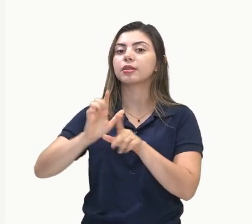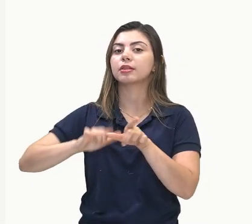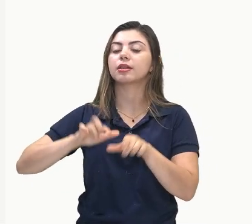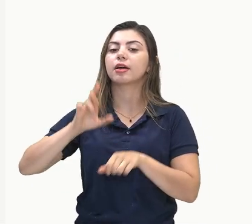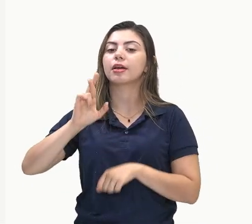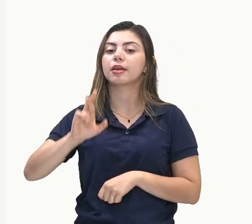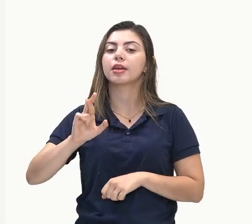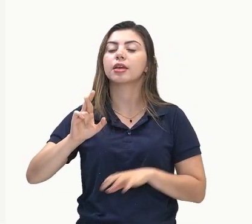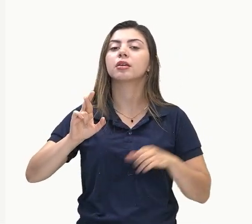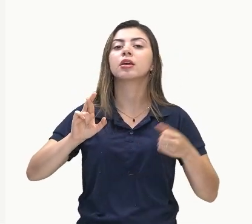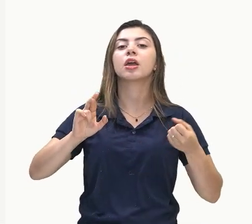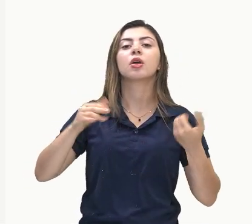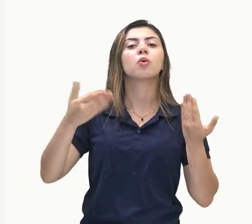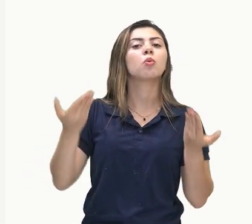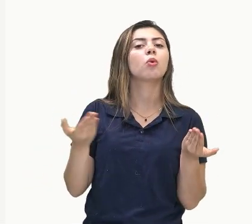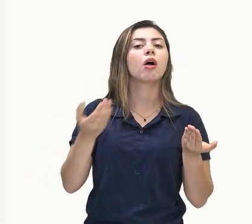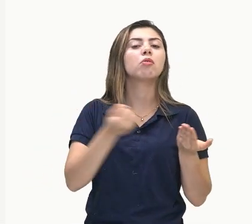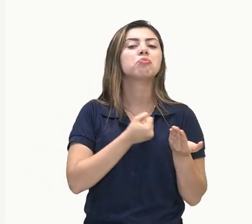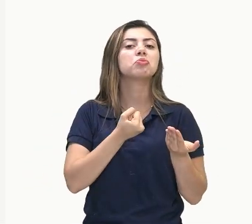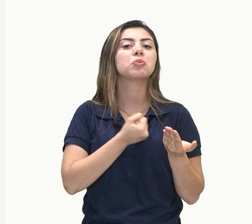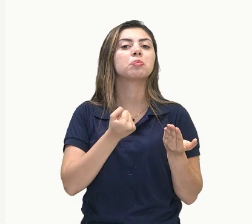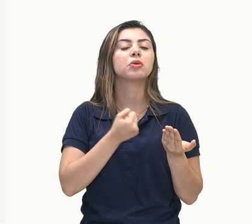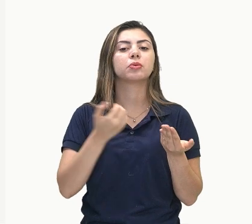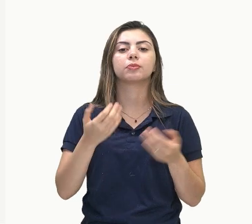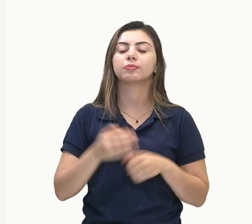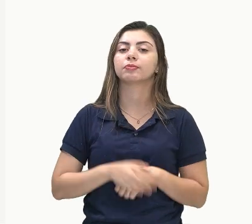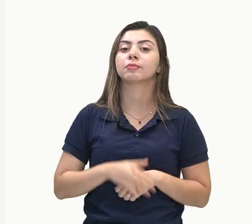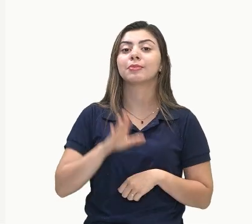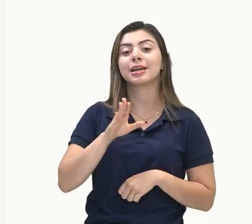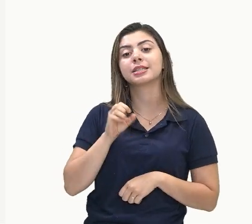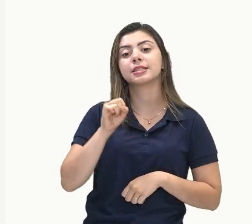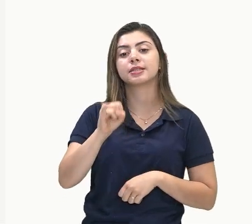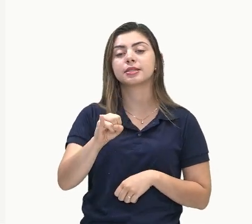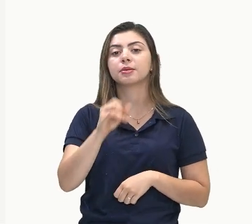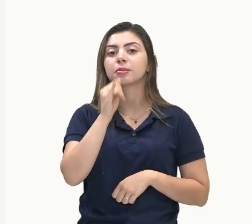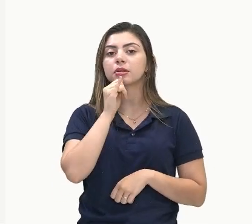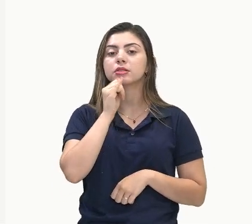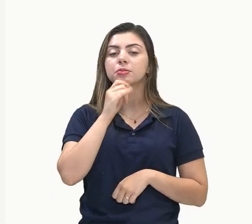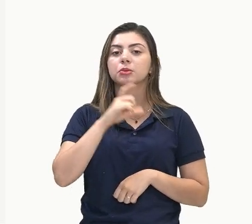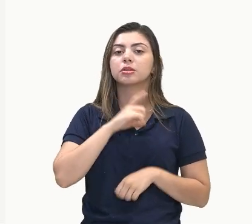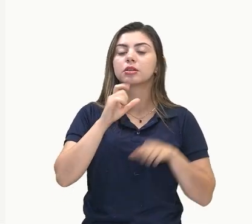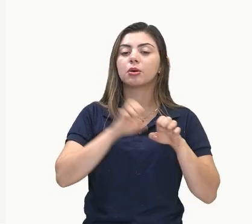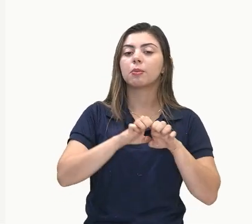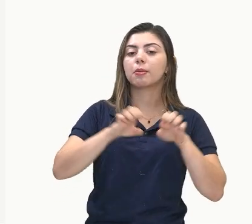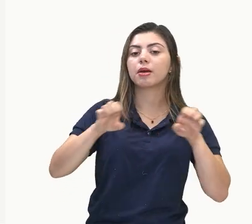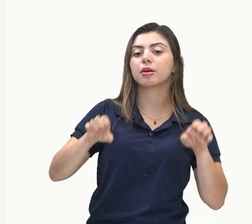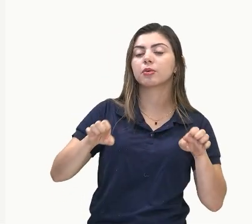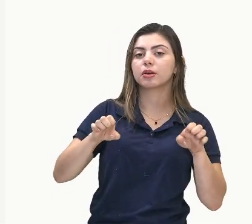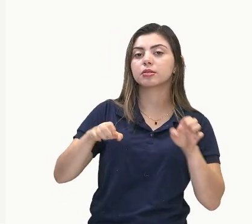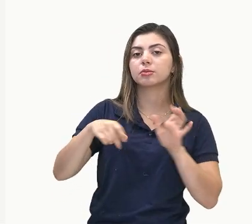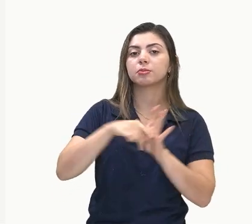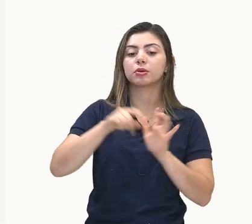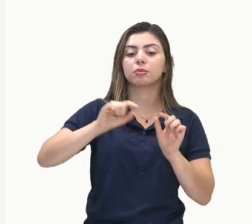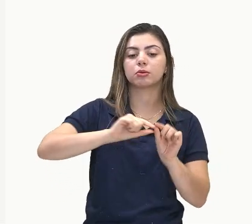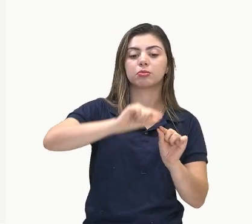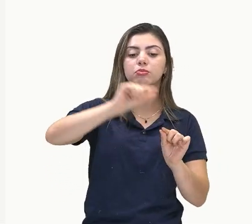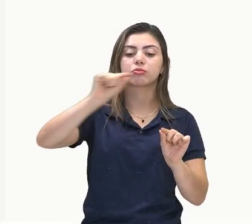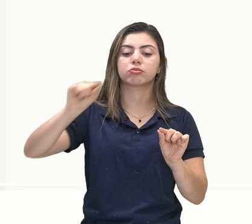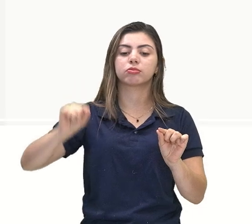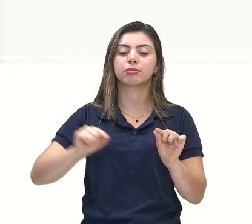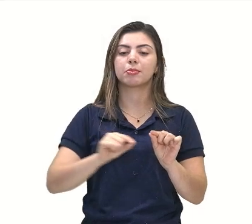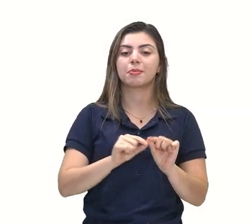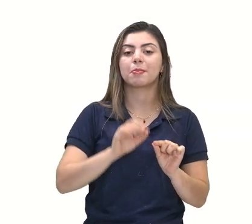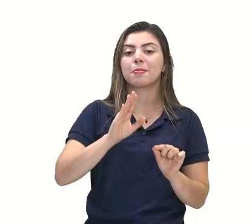Pode acontecer, certo? Que você tem aqui uma equação da circunferência, só que está escrita na sua